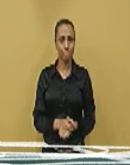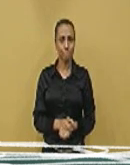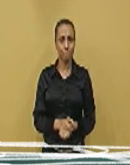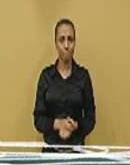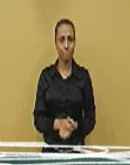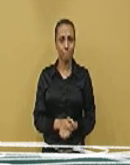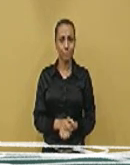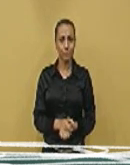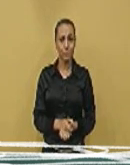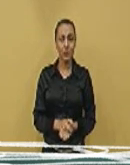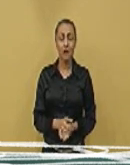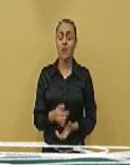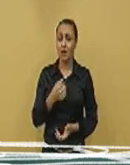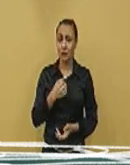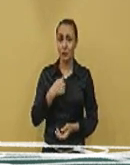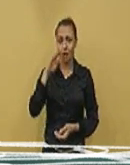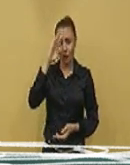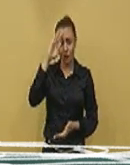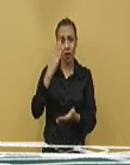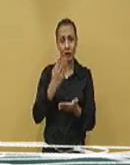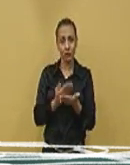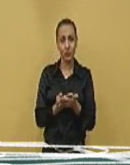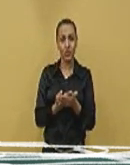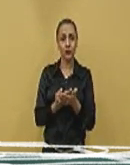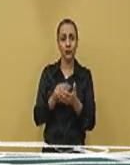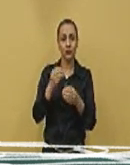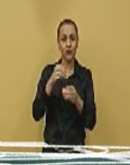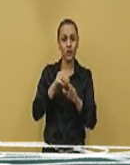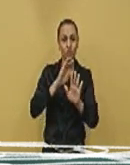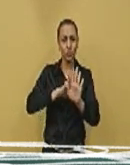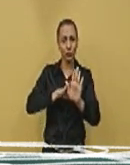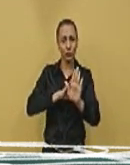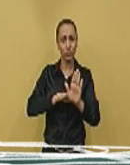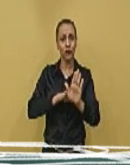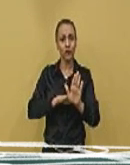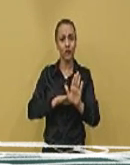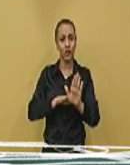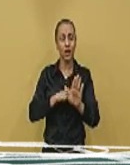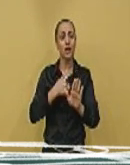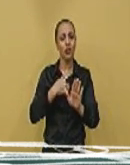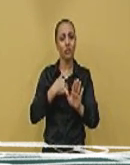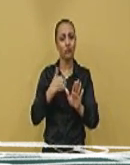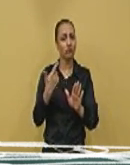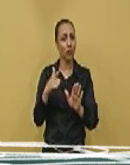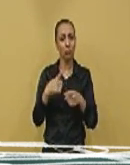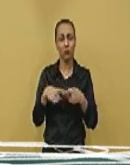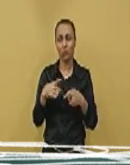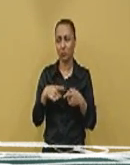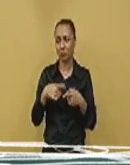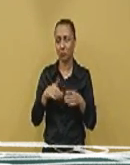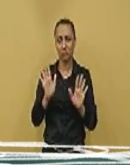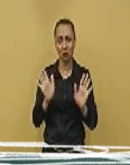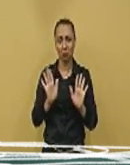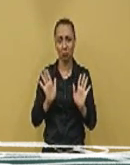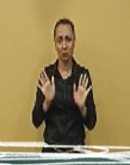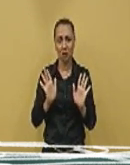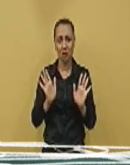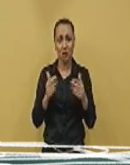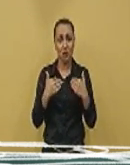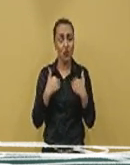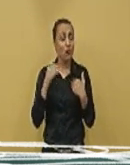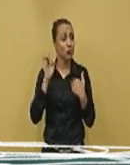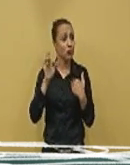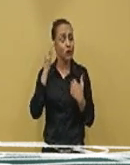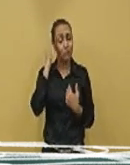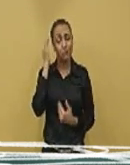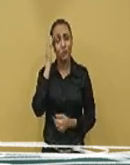eu acredito nas ideologias dentro da universidade. Eu não tenho problema com isso. Né? Eu acho só que a